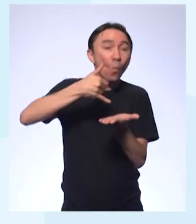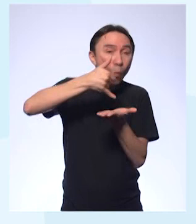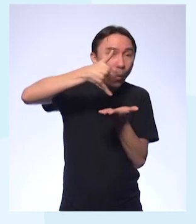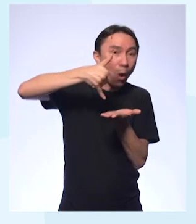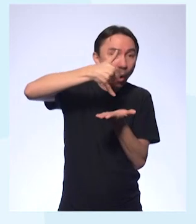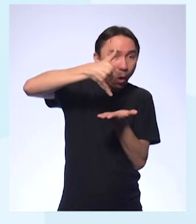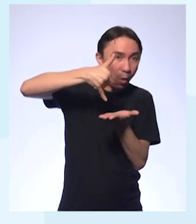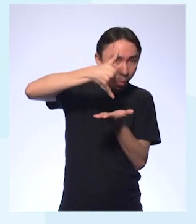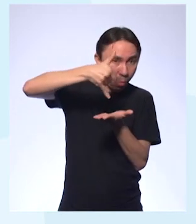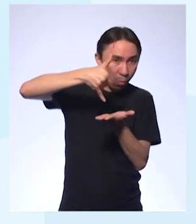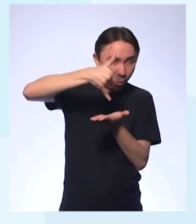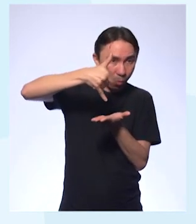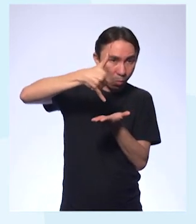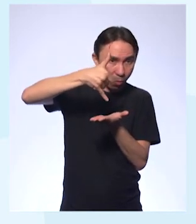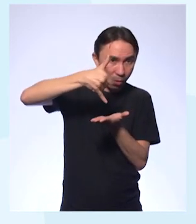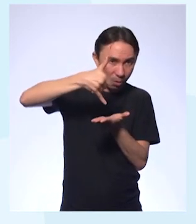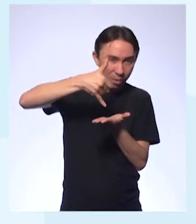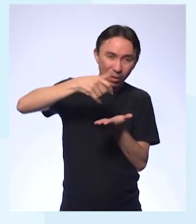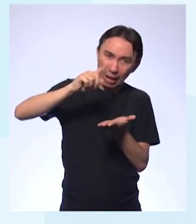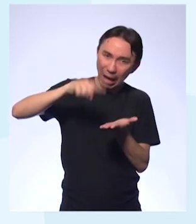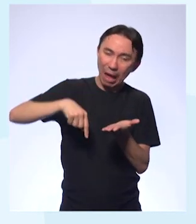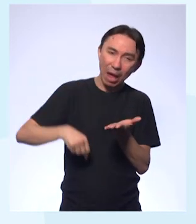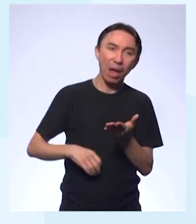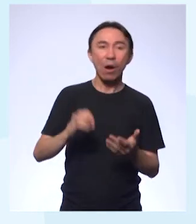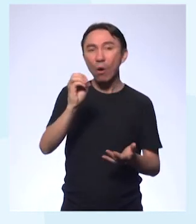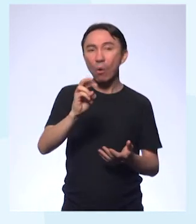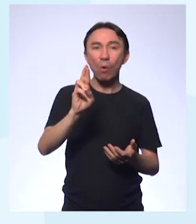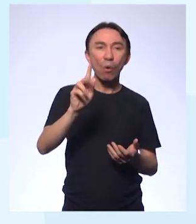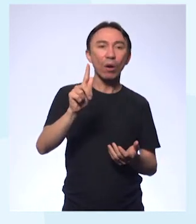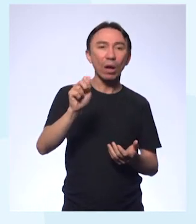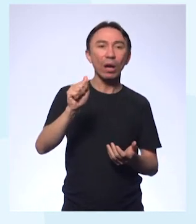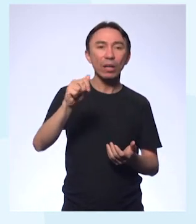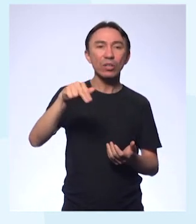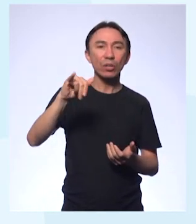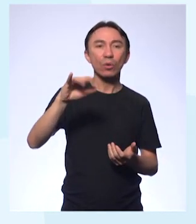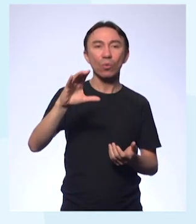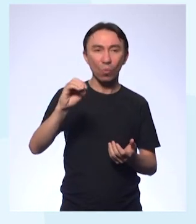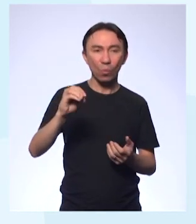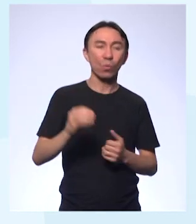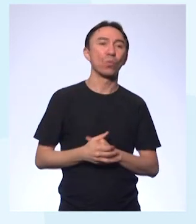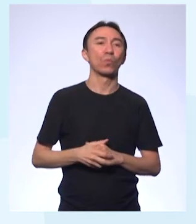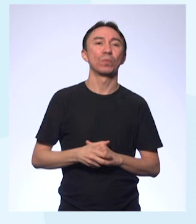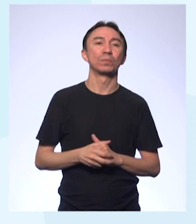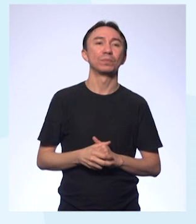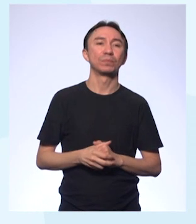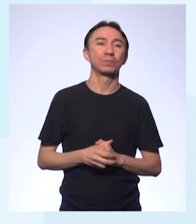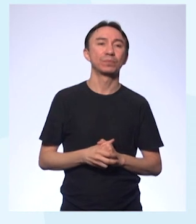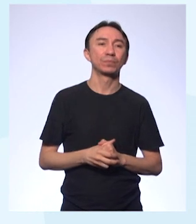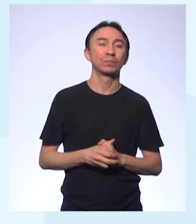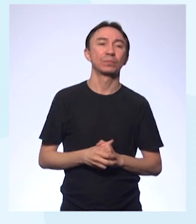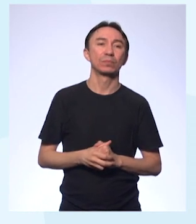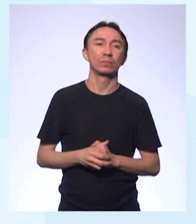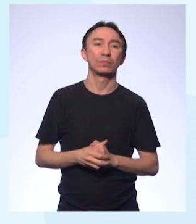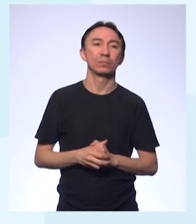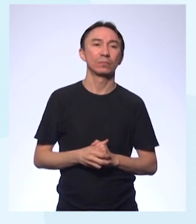composto orgânico, vamos pôr assim, né? Orgânico. E ele é